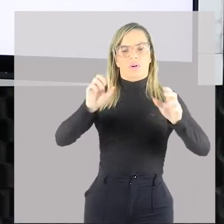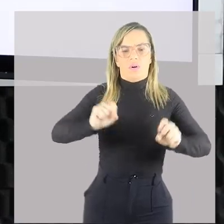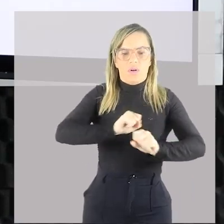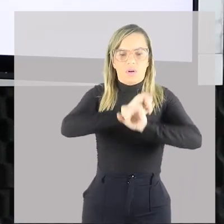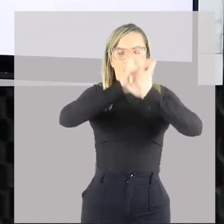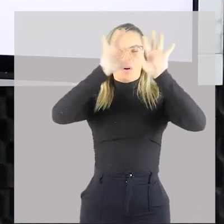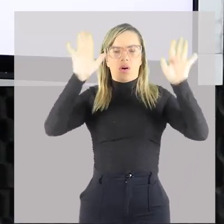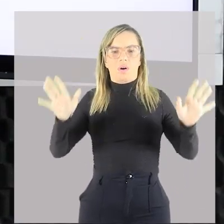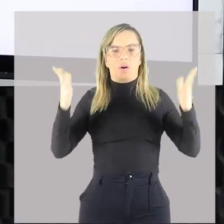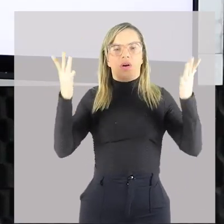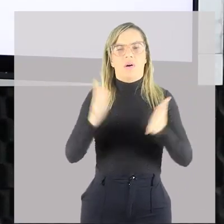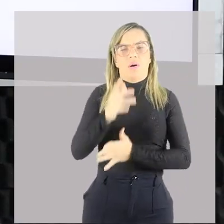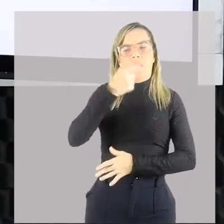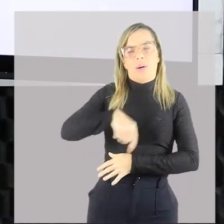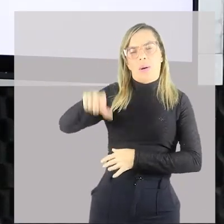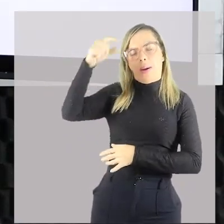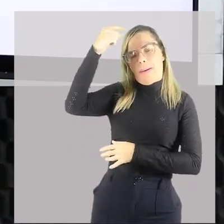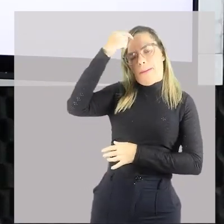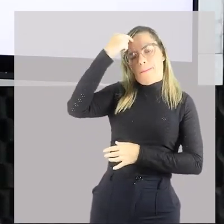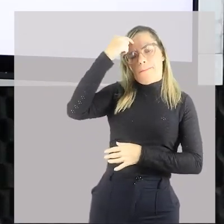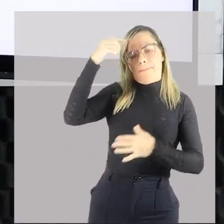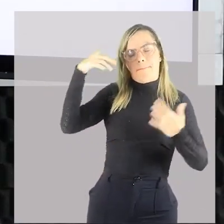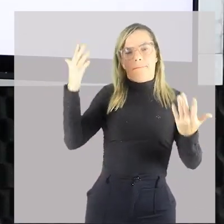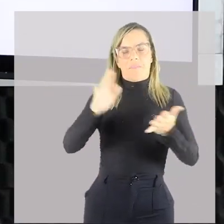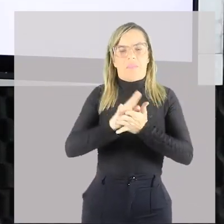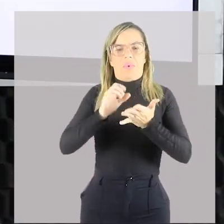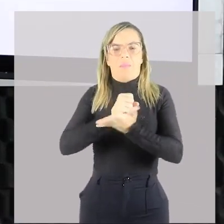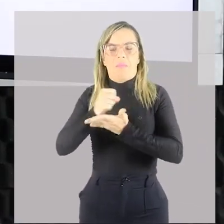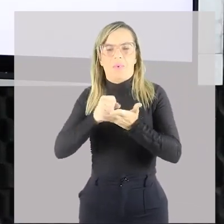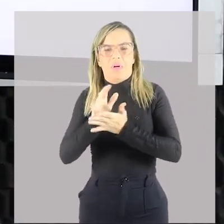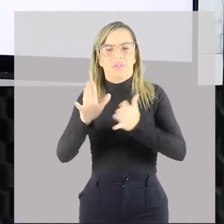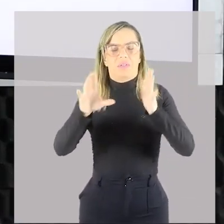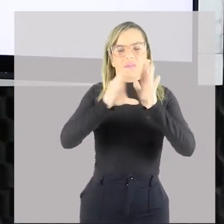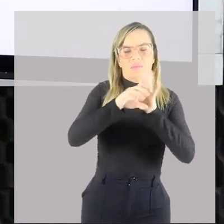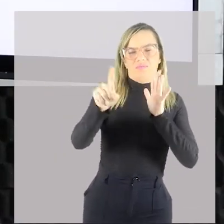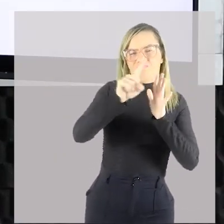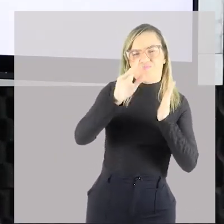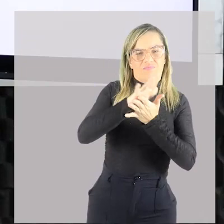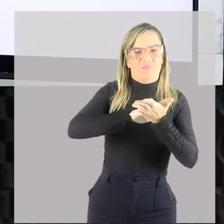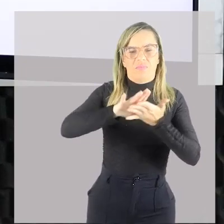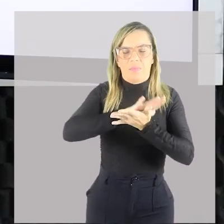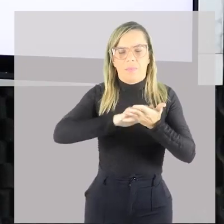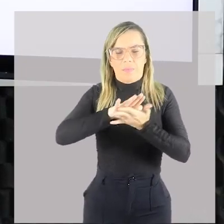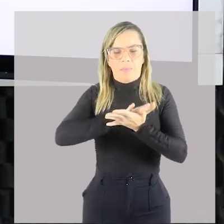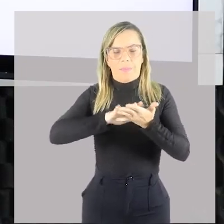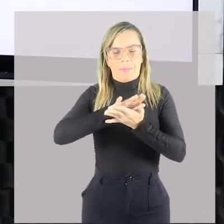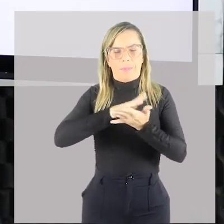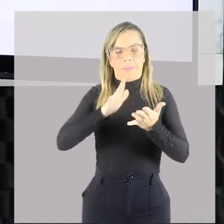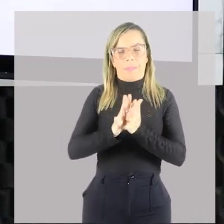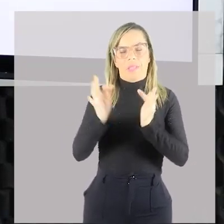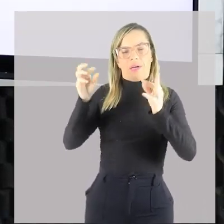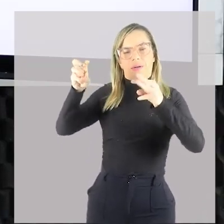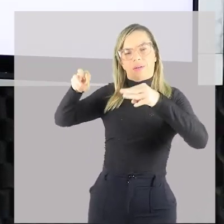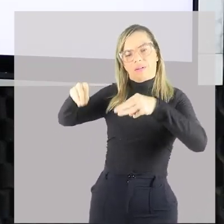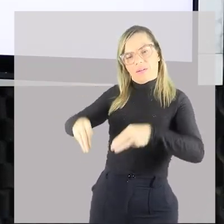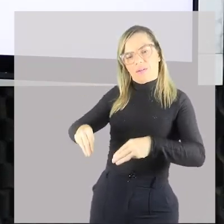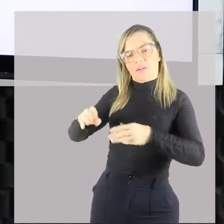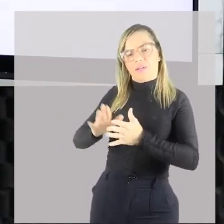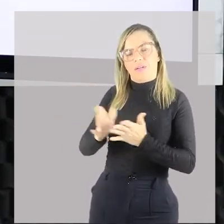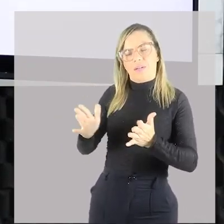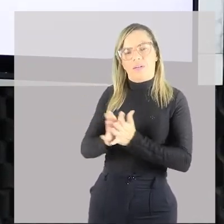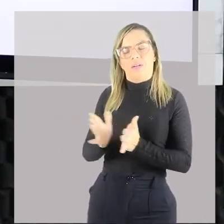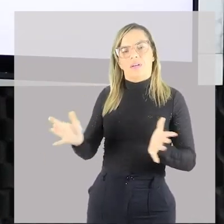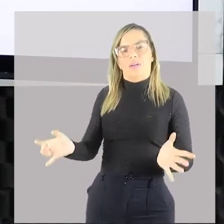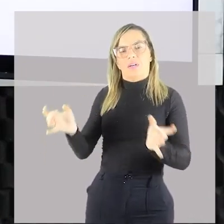tem a mania de pensar que ele fundamentou. Não tem nada disso. Ele está ali já no finalzinho,